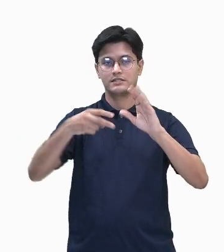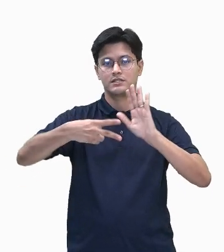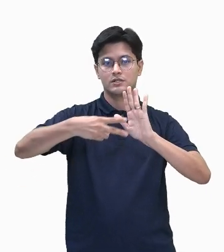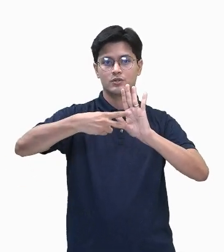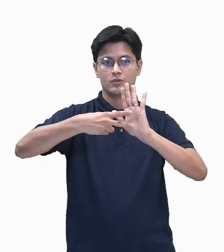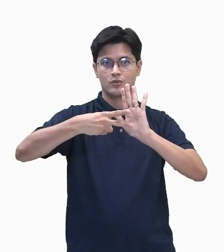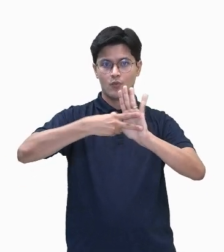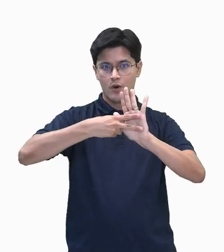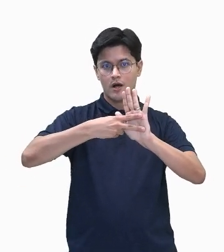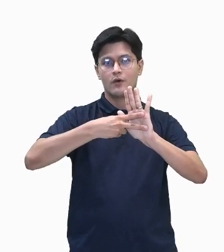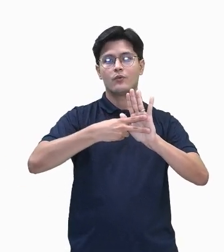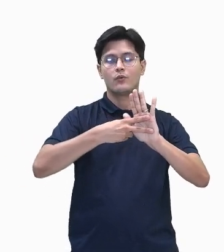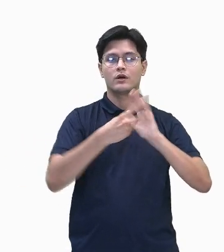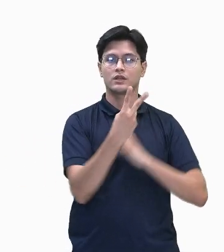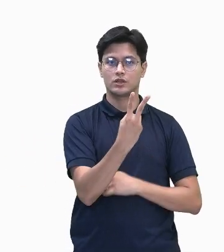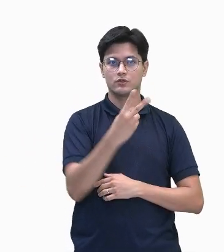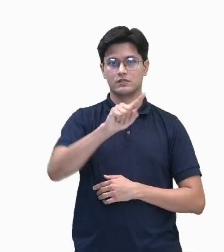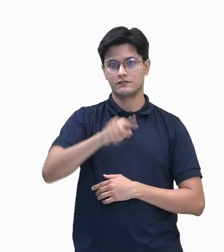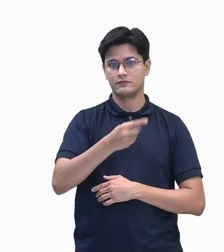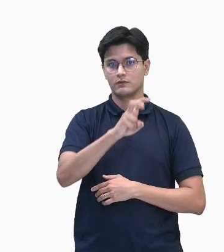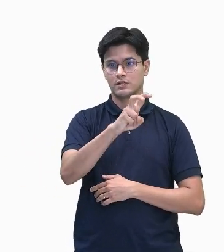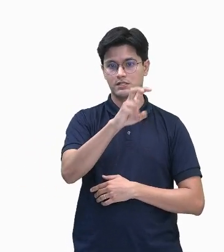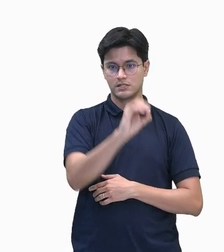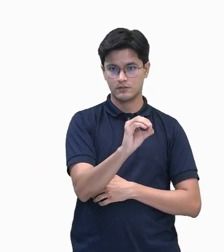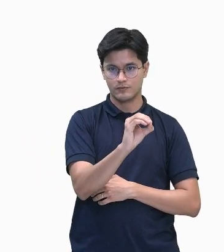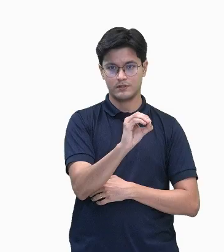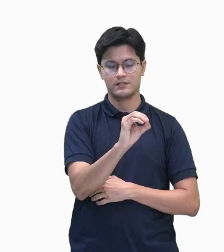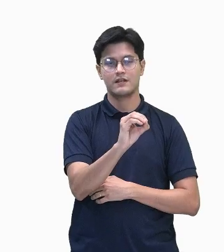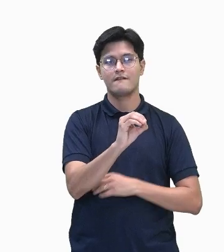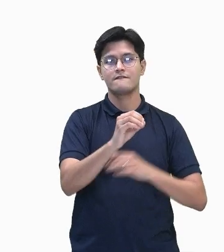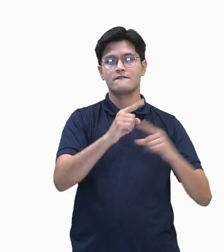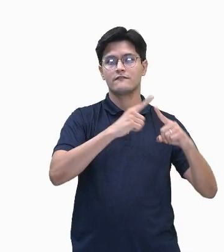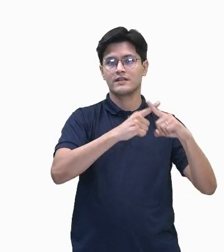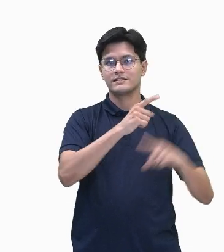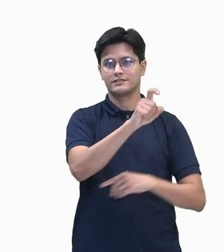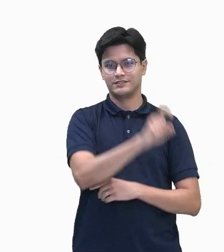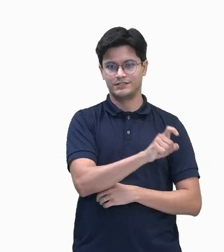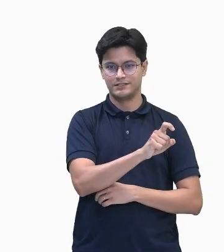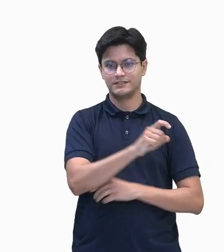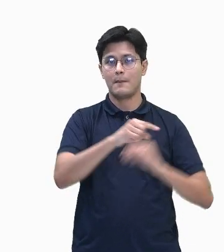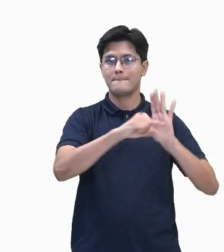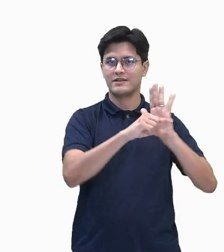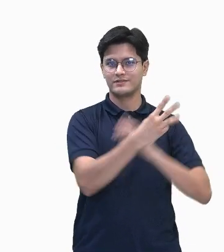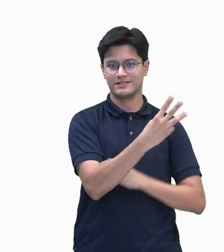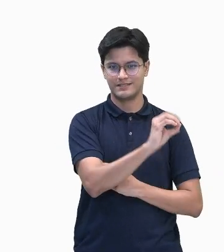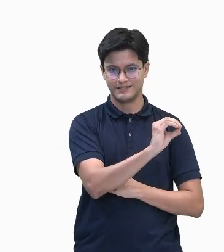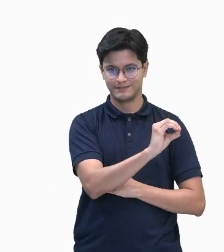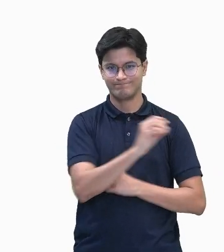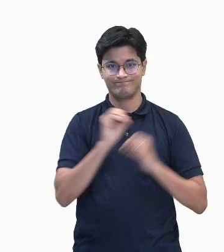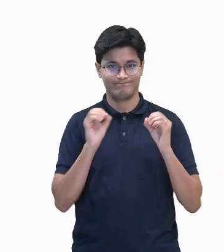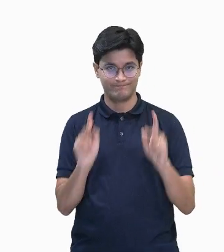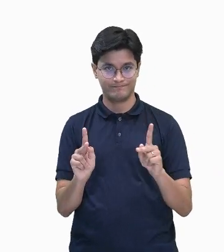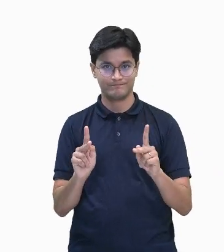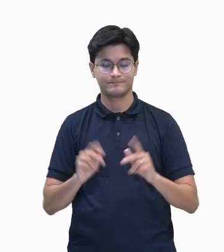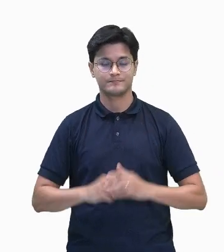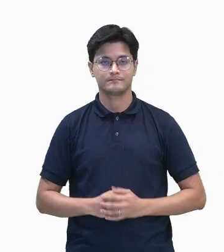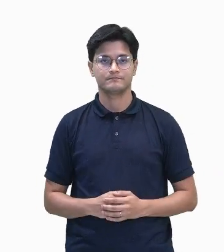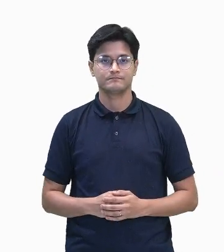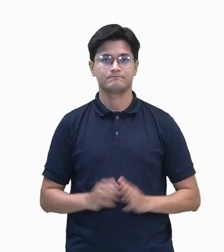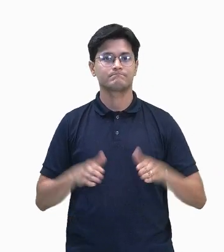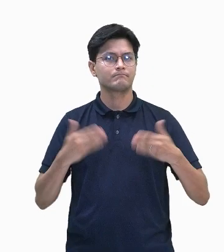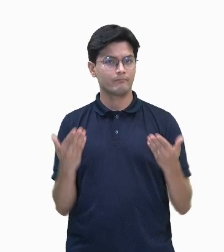igual a 2,50 ou 2,5 vezes X menos 30. Beleza? Bom,